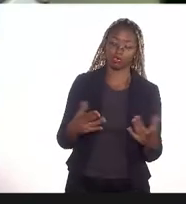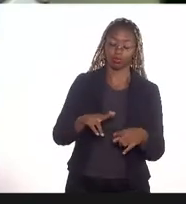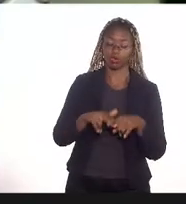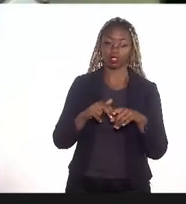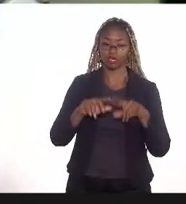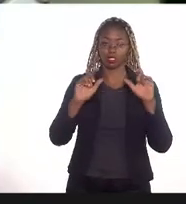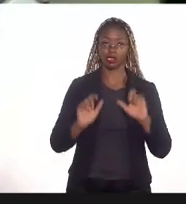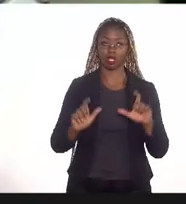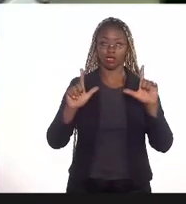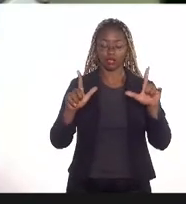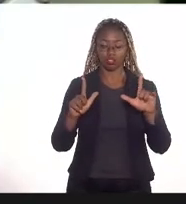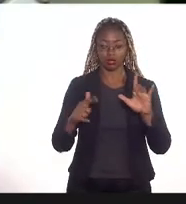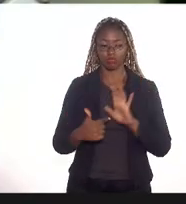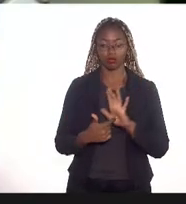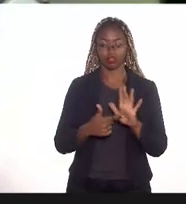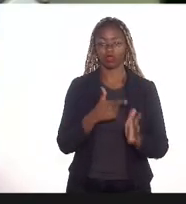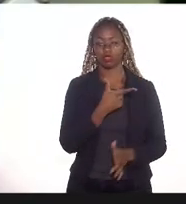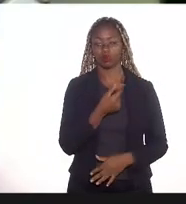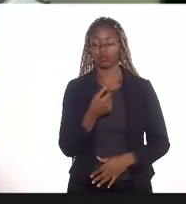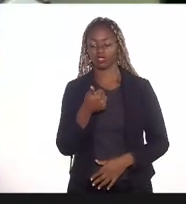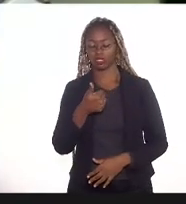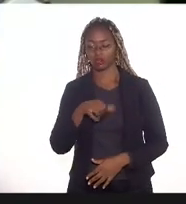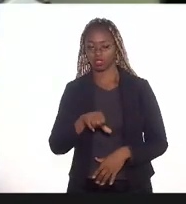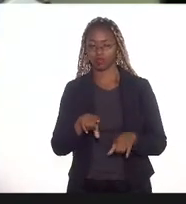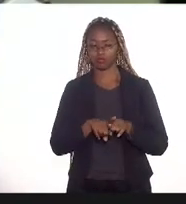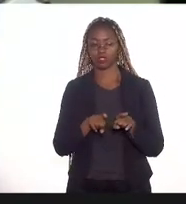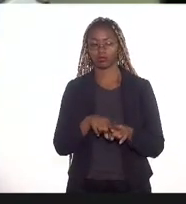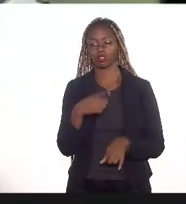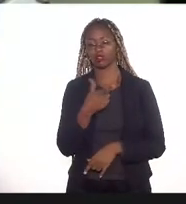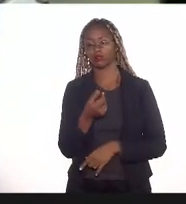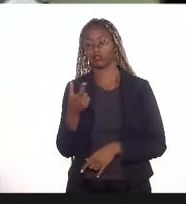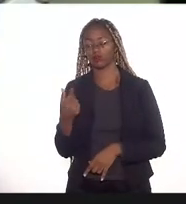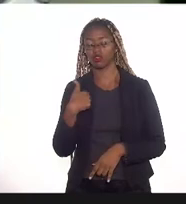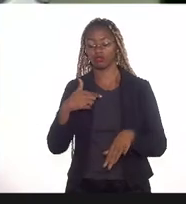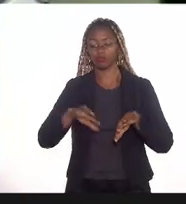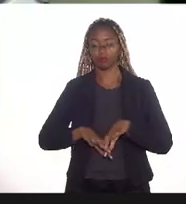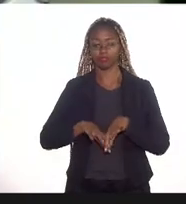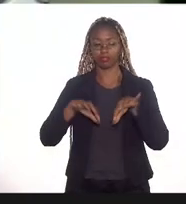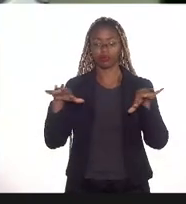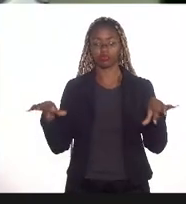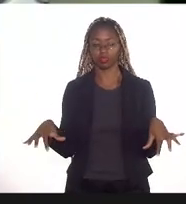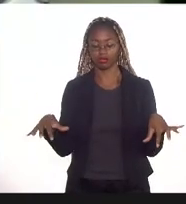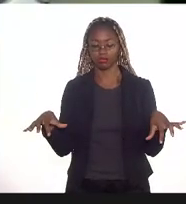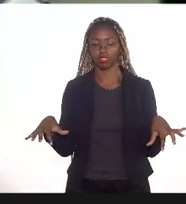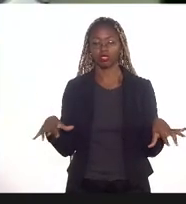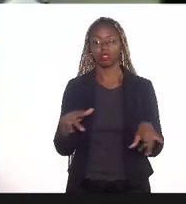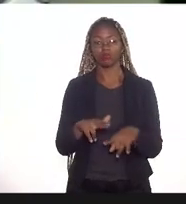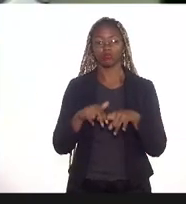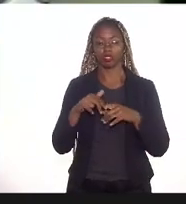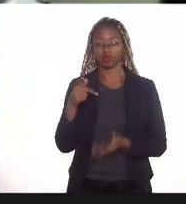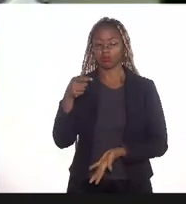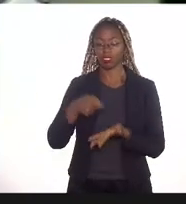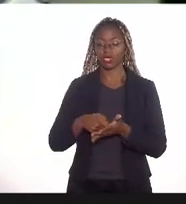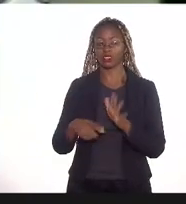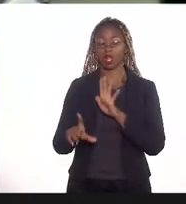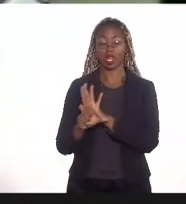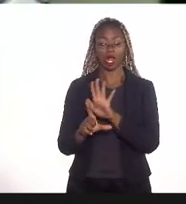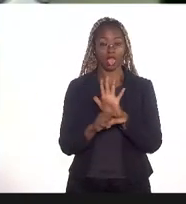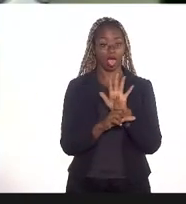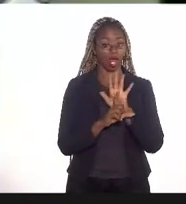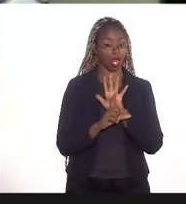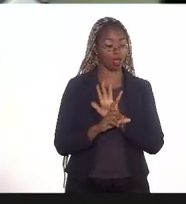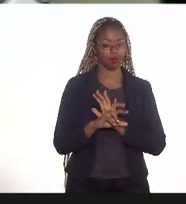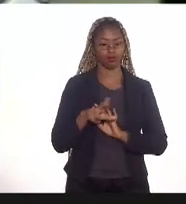quando eu trouxe o biênio 2019-2020, eu fiz esse desmembramento em função de uma obrigação legal, não uma